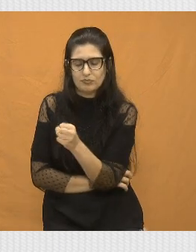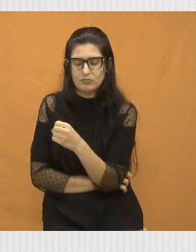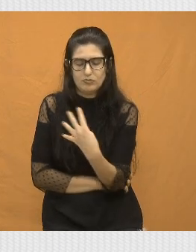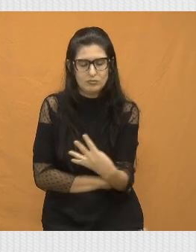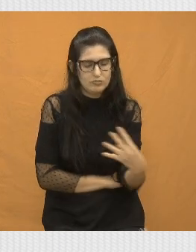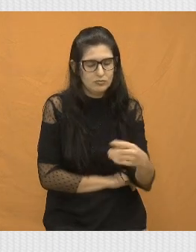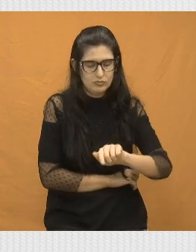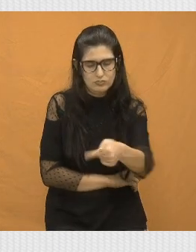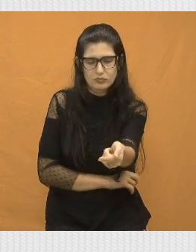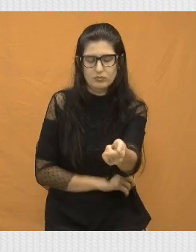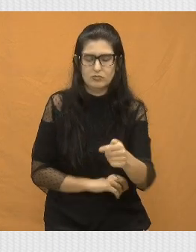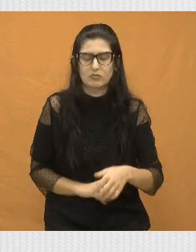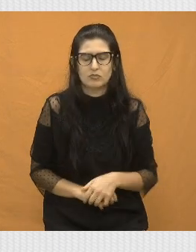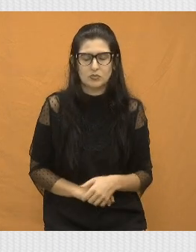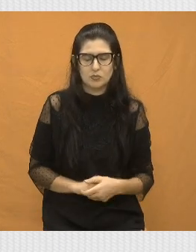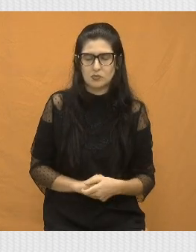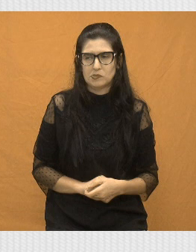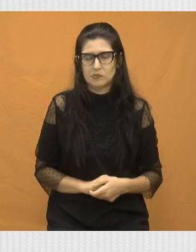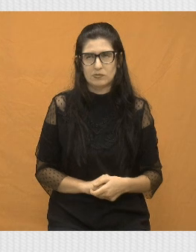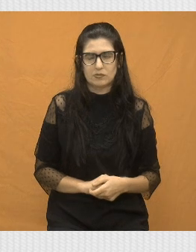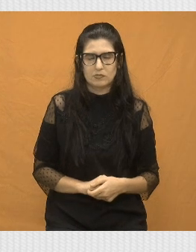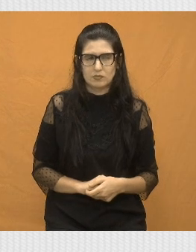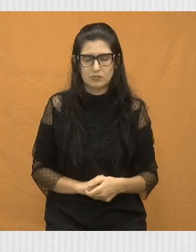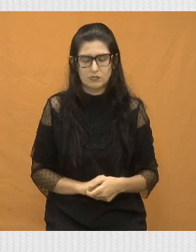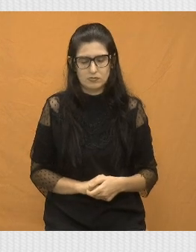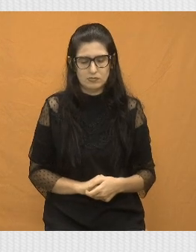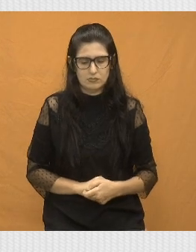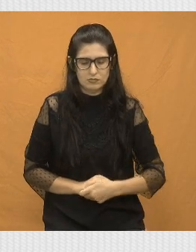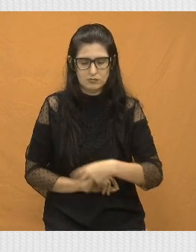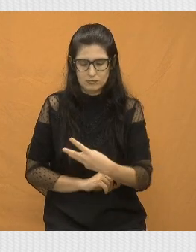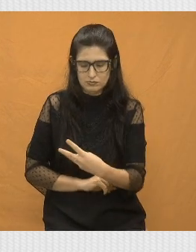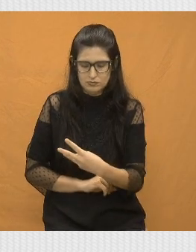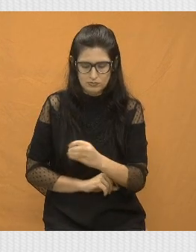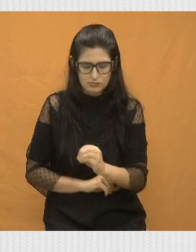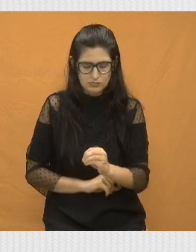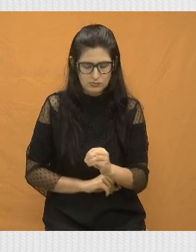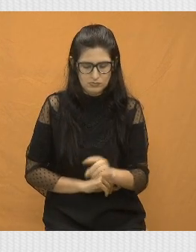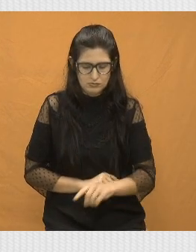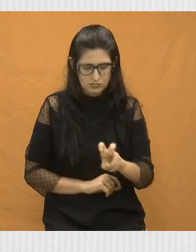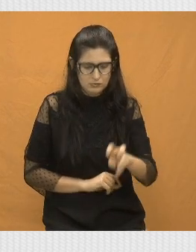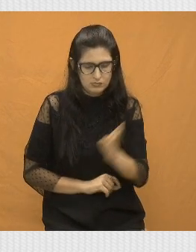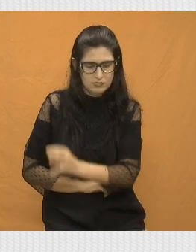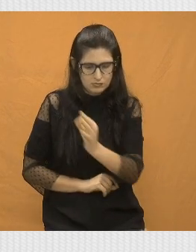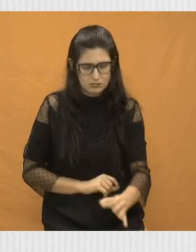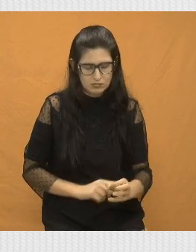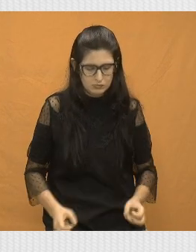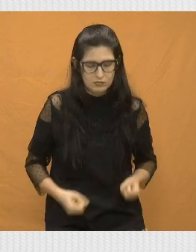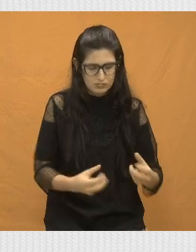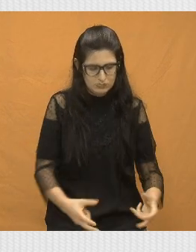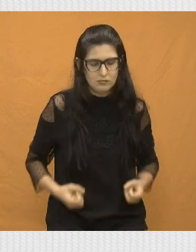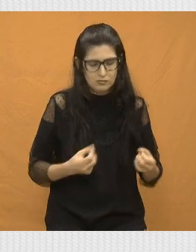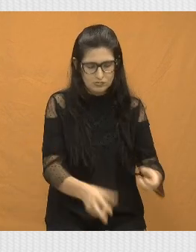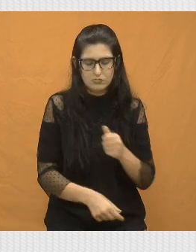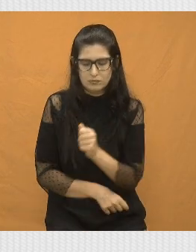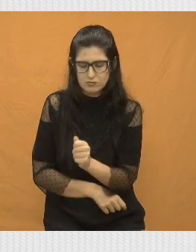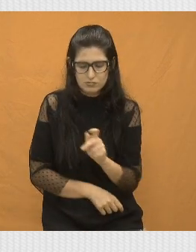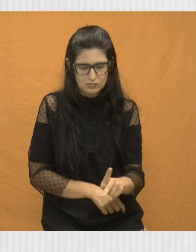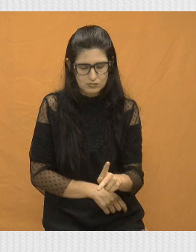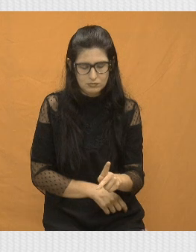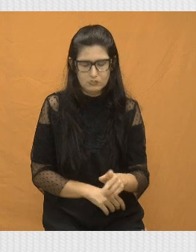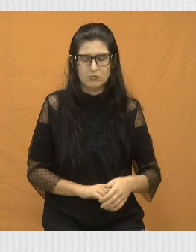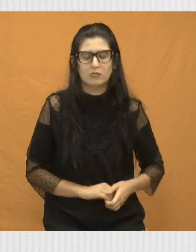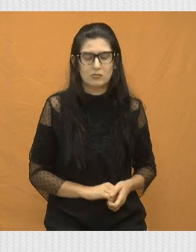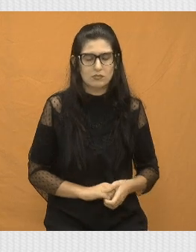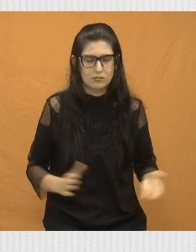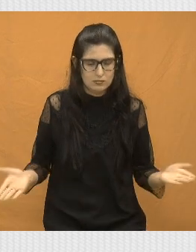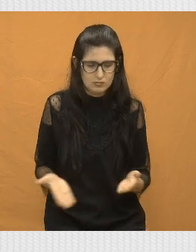28.844.000, atingindo a cifra de praticamente 30,5% de gastos com a Previdência.